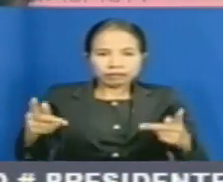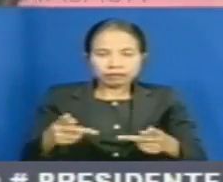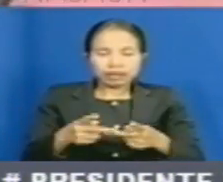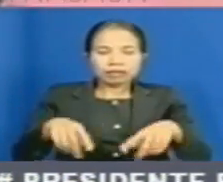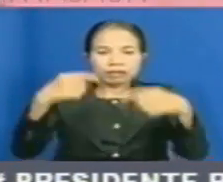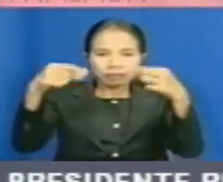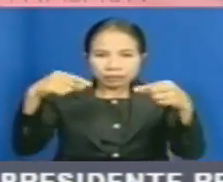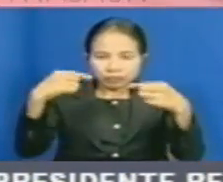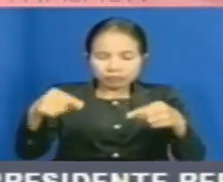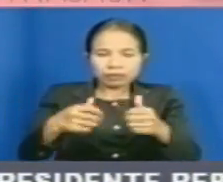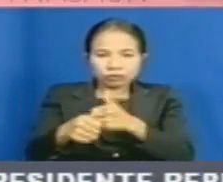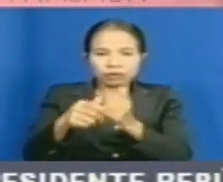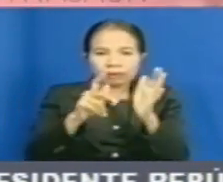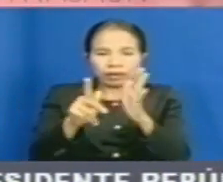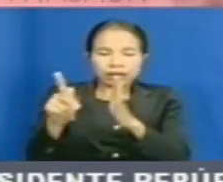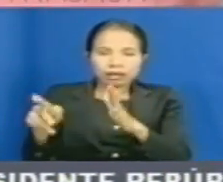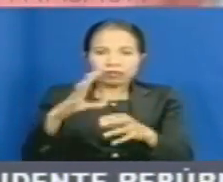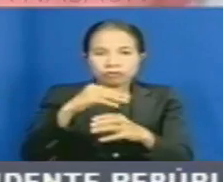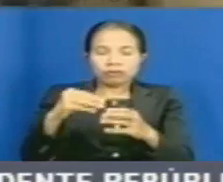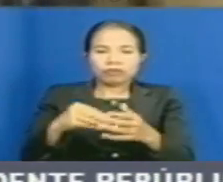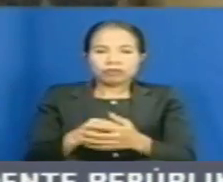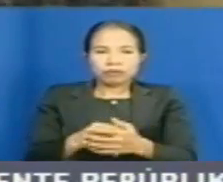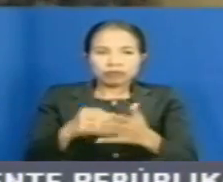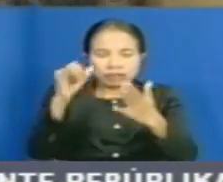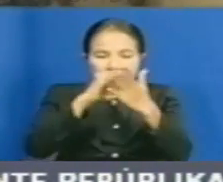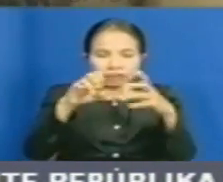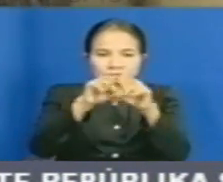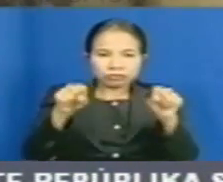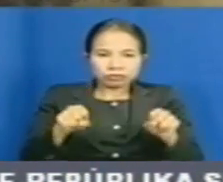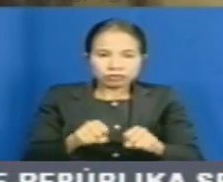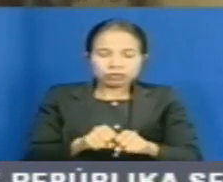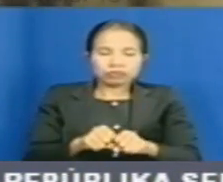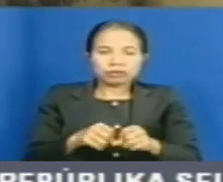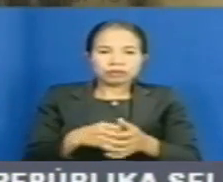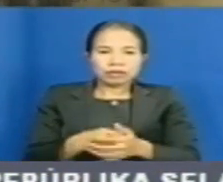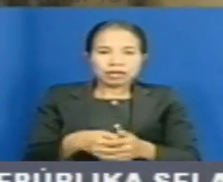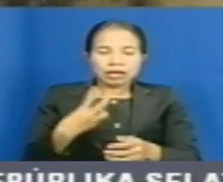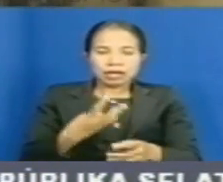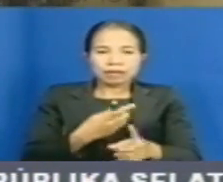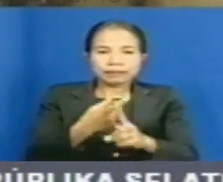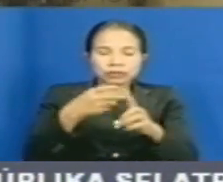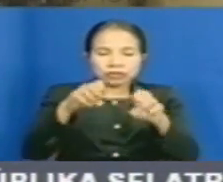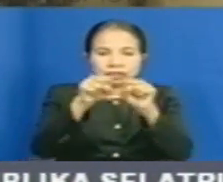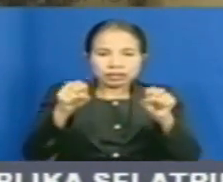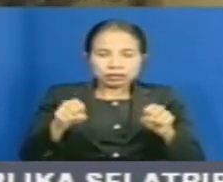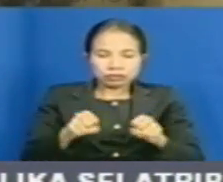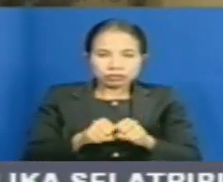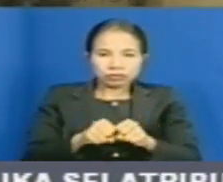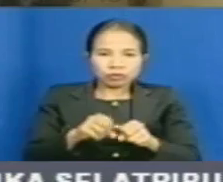conflito, baseado para plano no mapamento Suku Niang. Nessa altura local Suku Orlala, não é neta aí